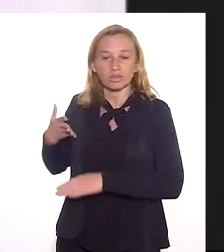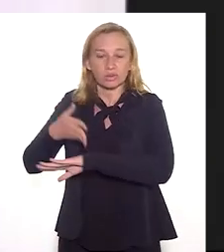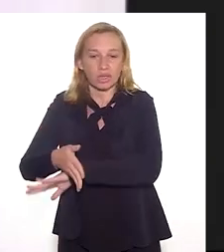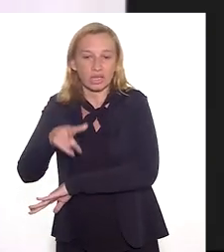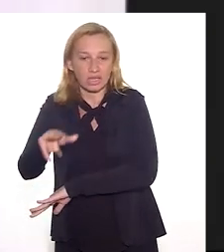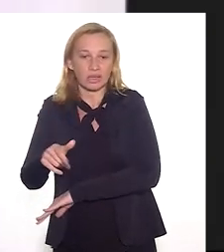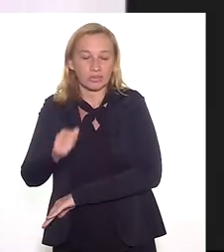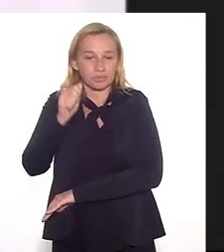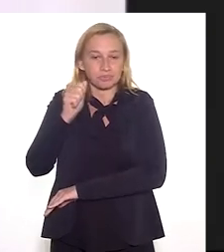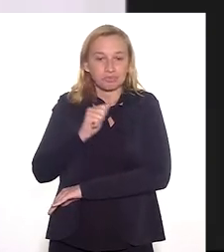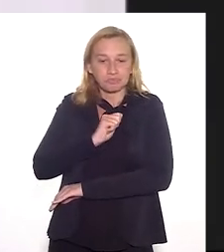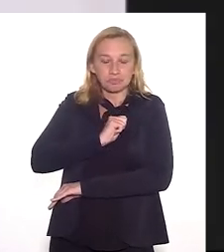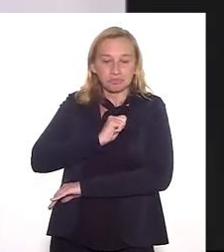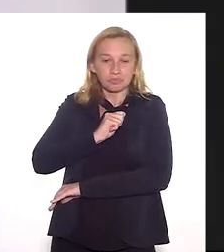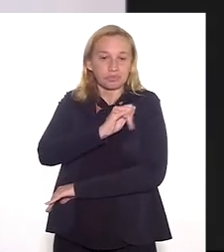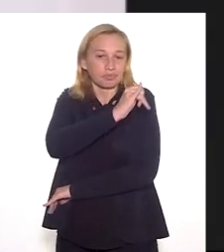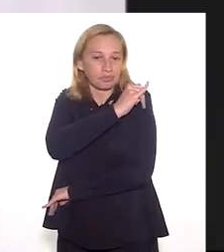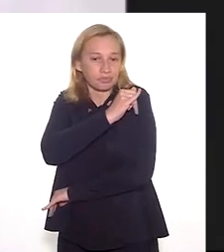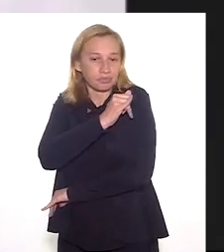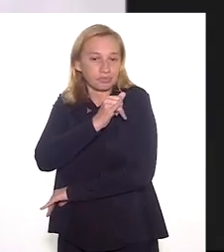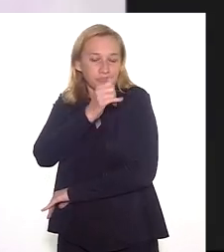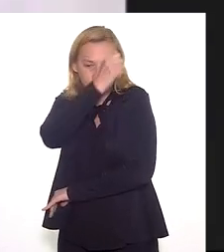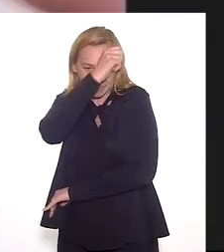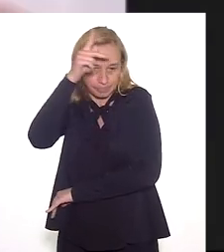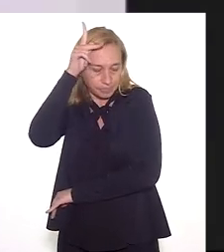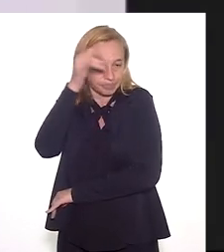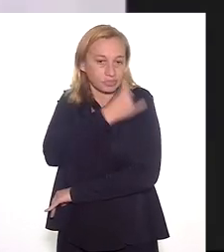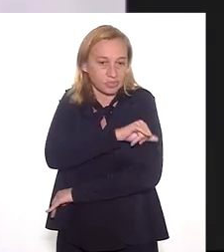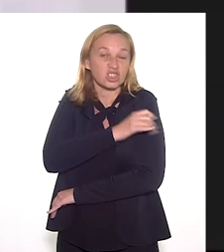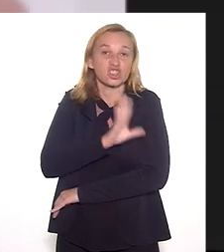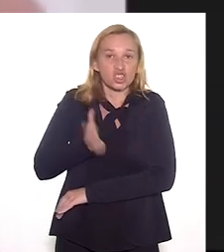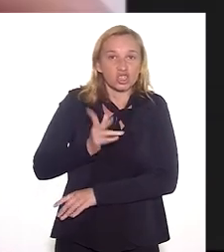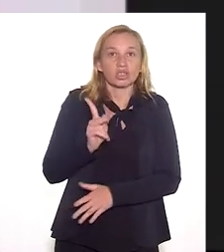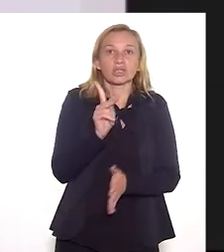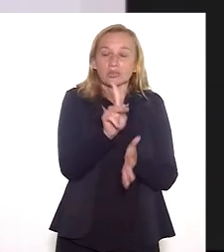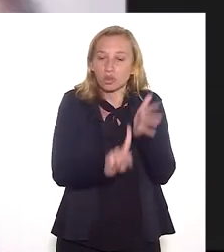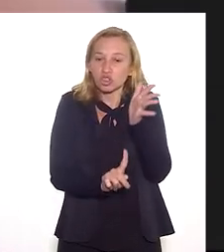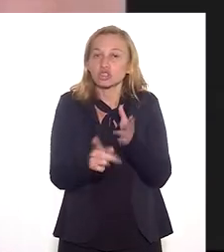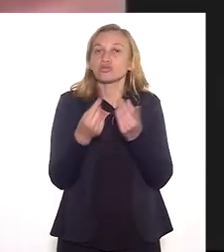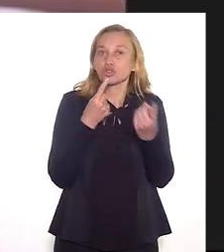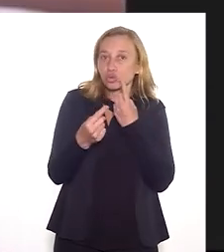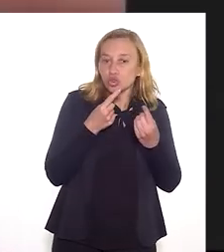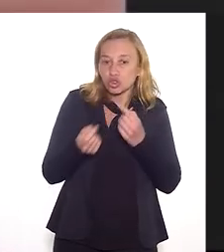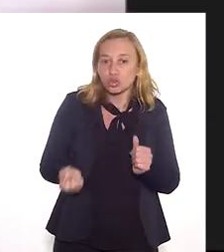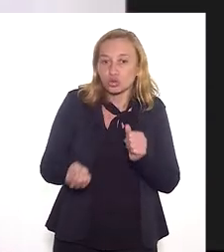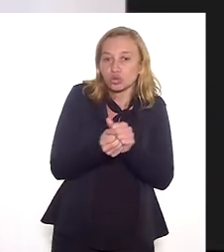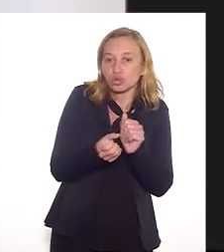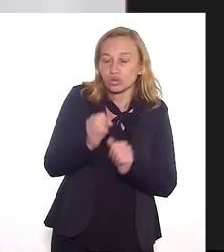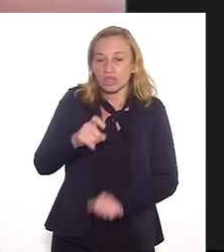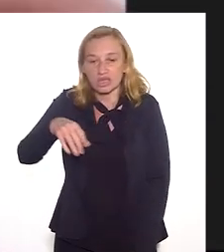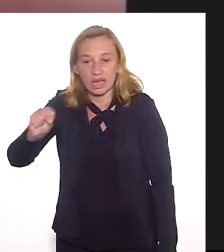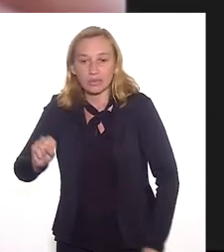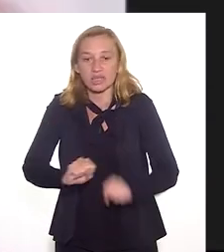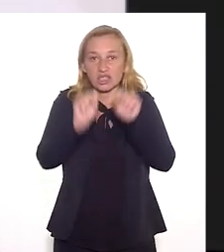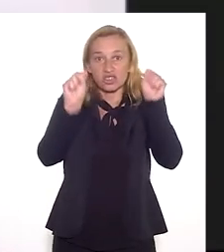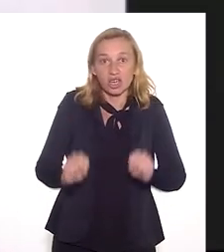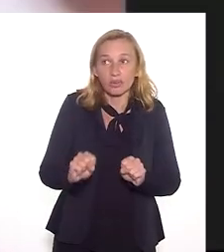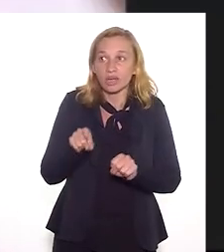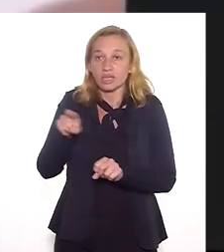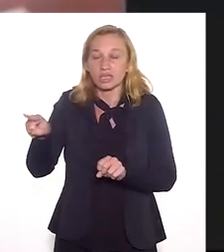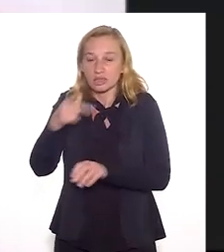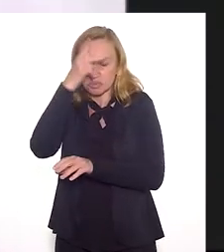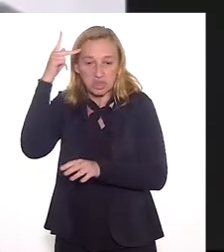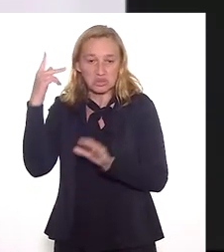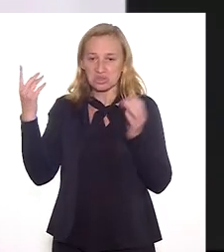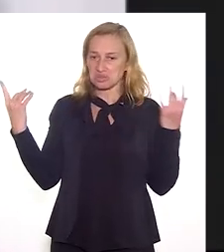Eduardo entrou aqui para a Prefeitura do Rio de Janeiro, eu já tinha esse projeto comigo, né? Eu já estava discutindo junto com esse ecossistema,